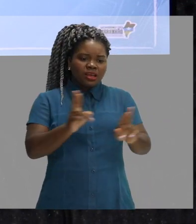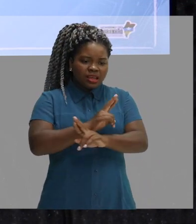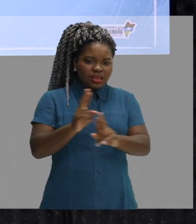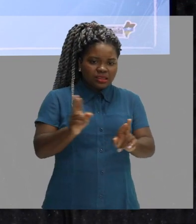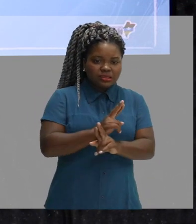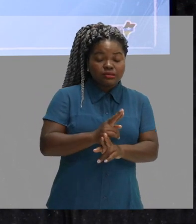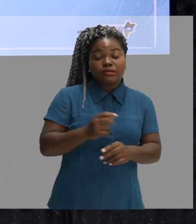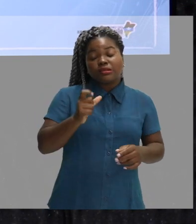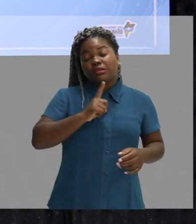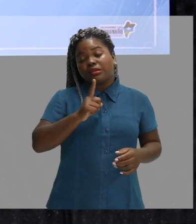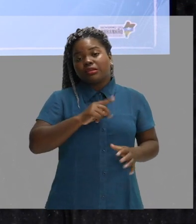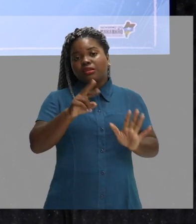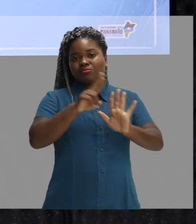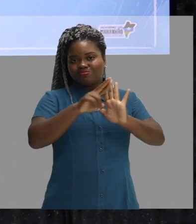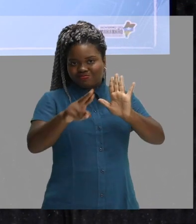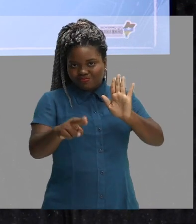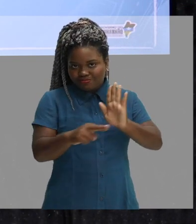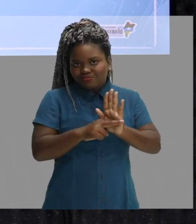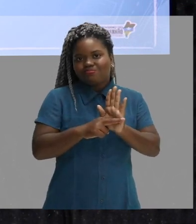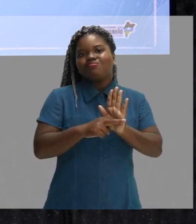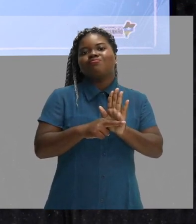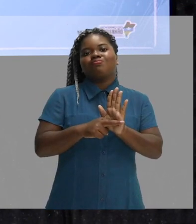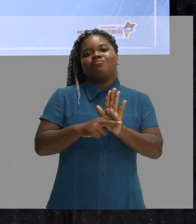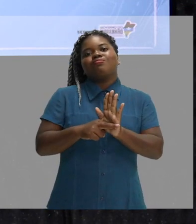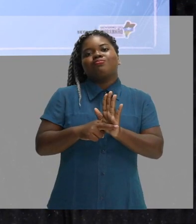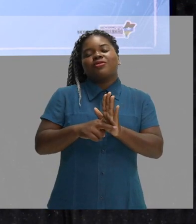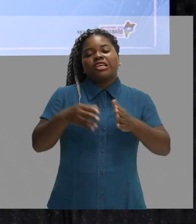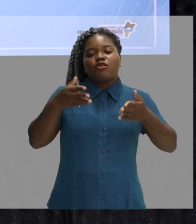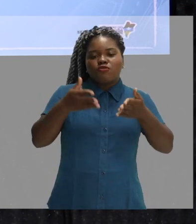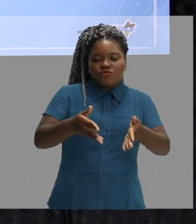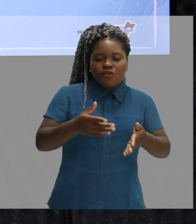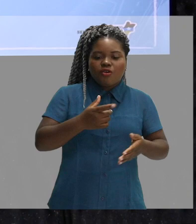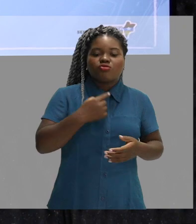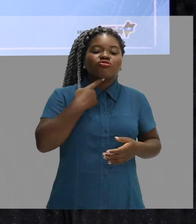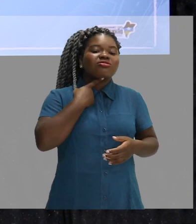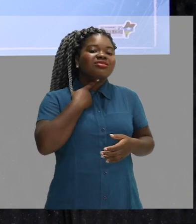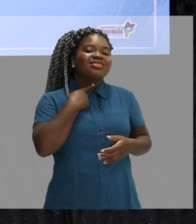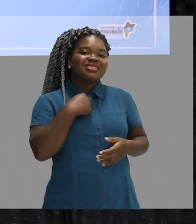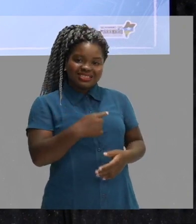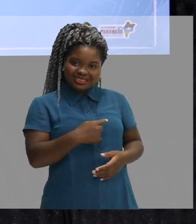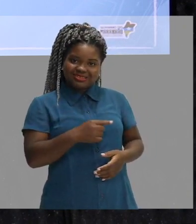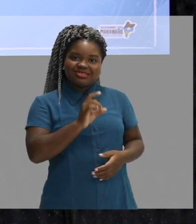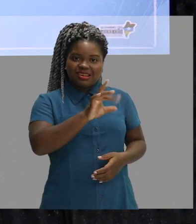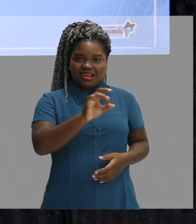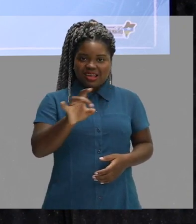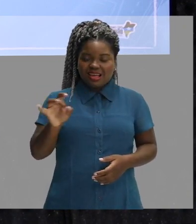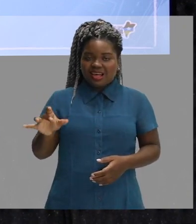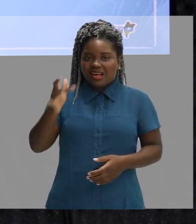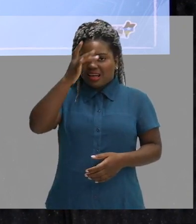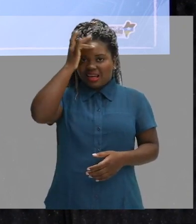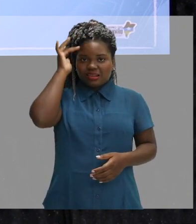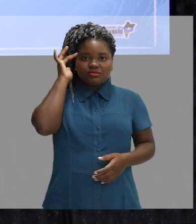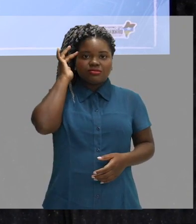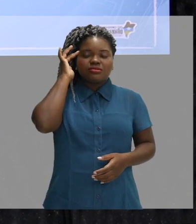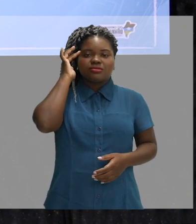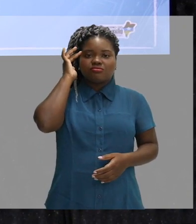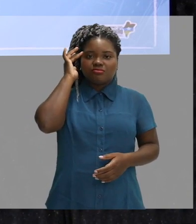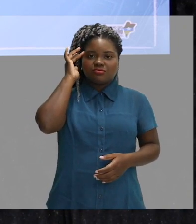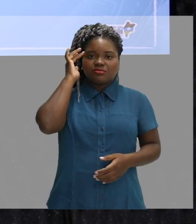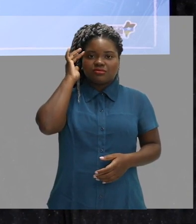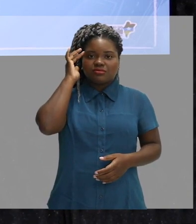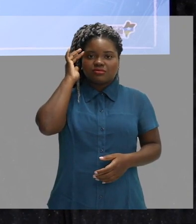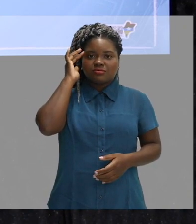sociais, leis, acima das vontades de cada indivíduo. E aí se faz necessário um pacto,